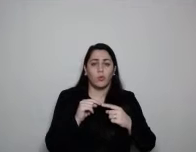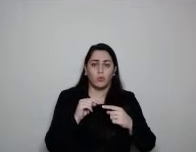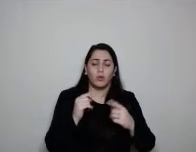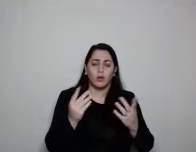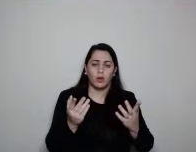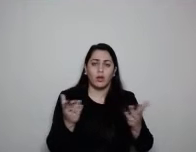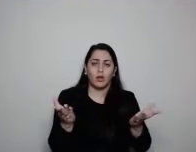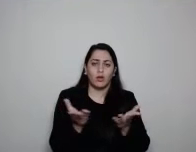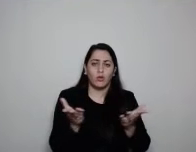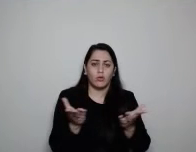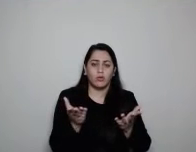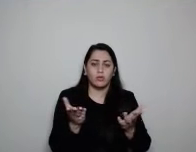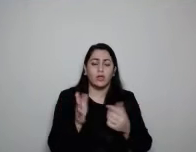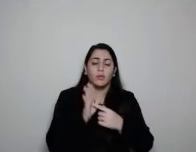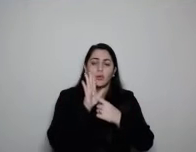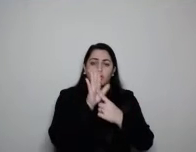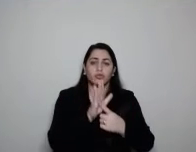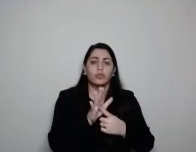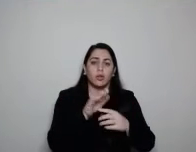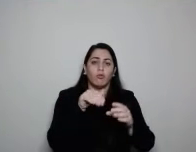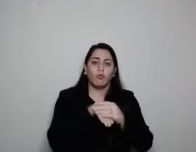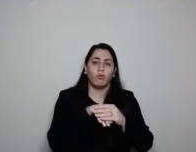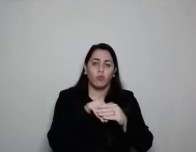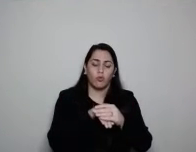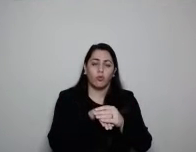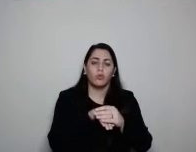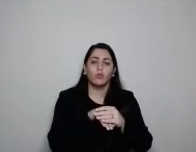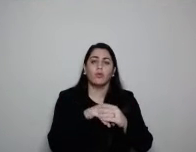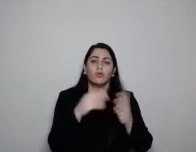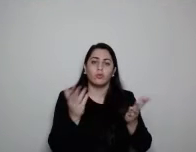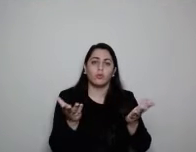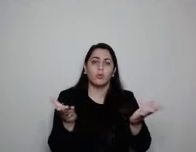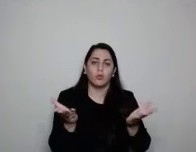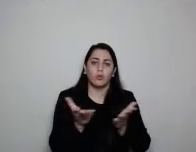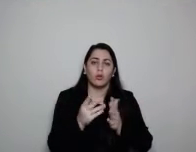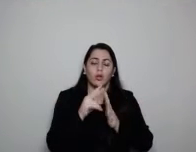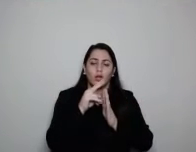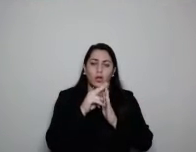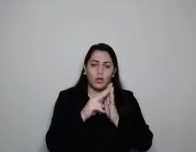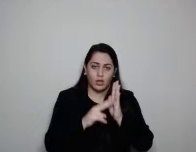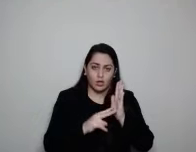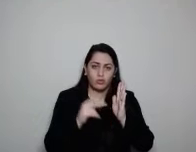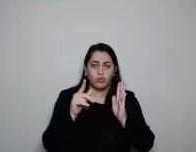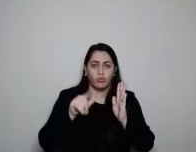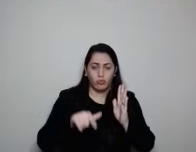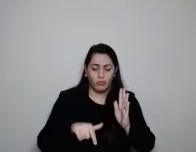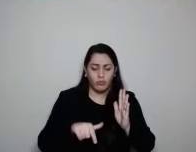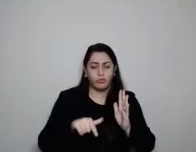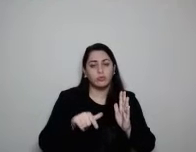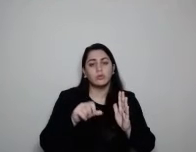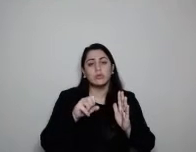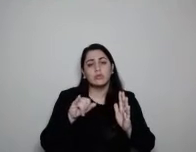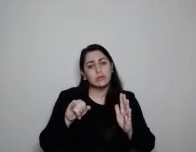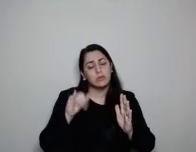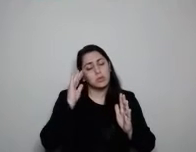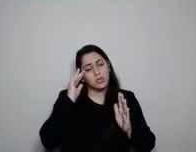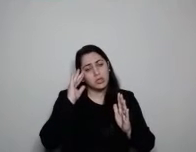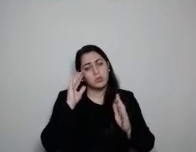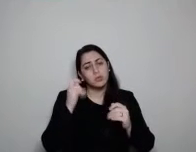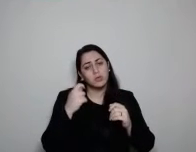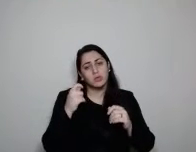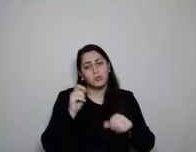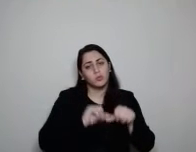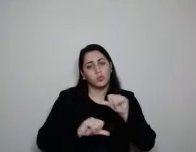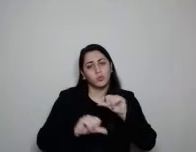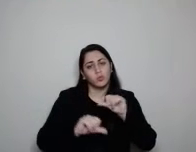trouxer o voto dele, eu farei a releitura do que lancei, e se porventura entender que devo retroceder à posição que assumi, assim